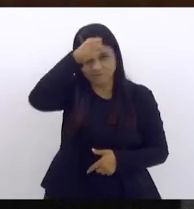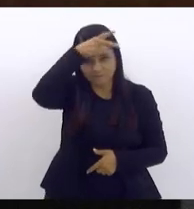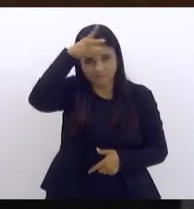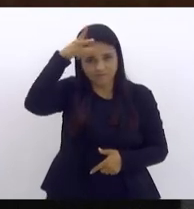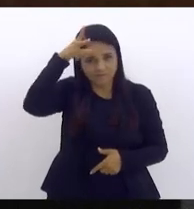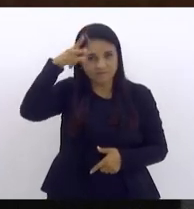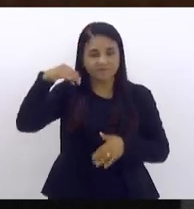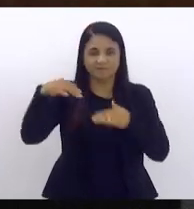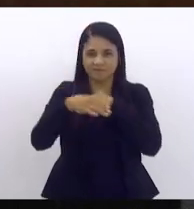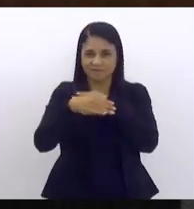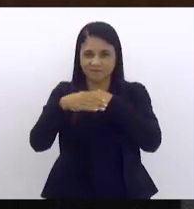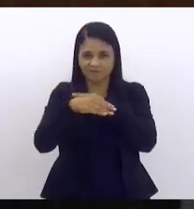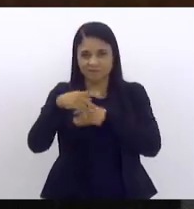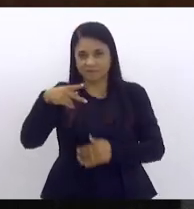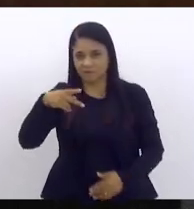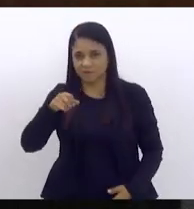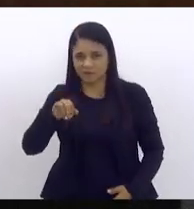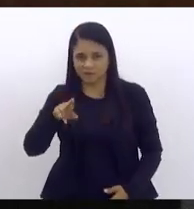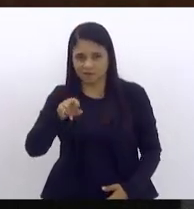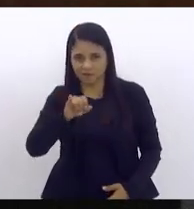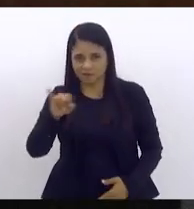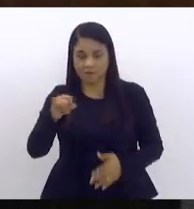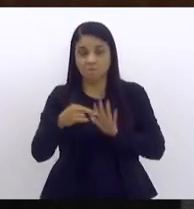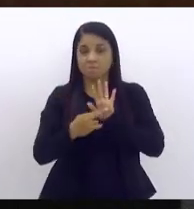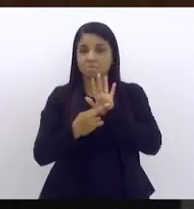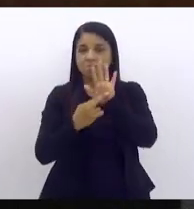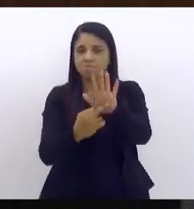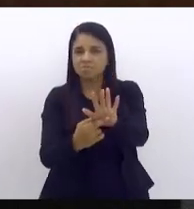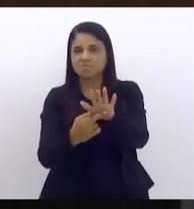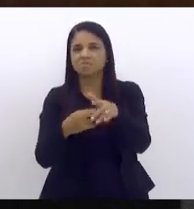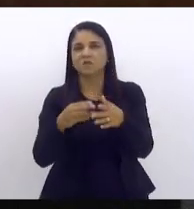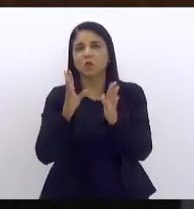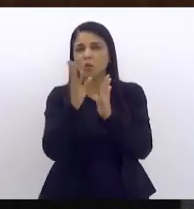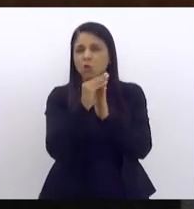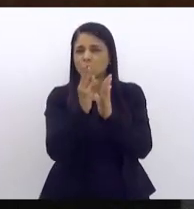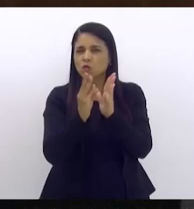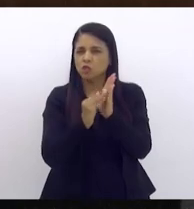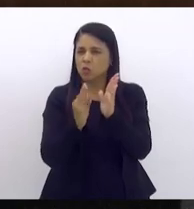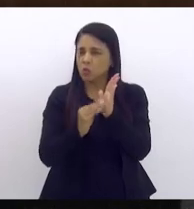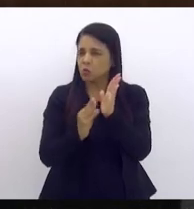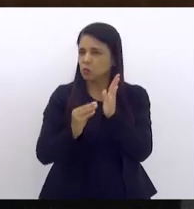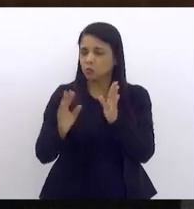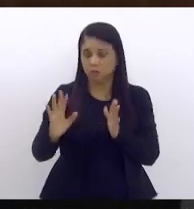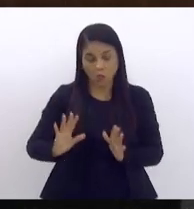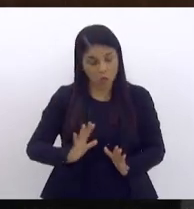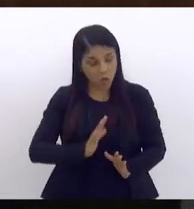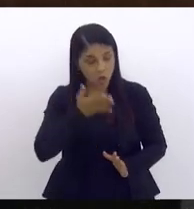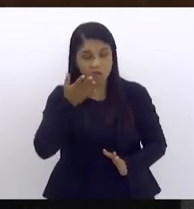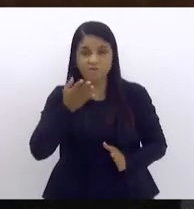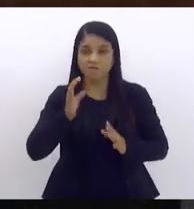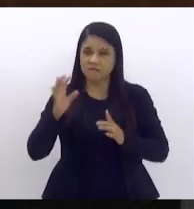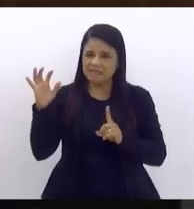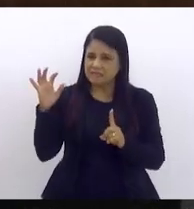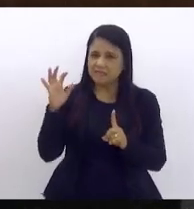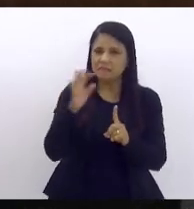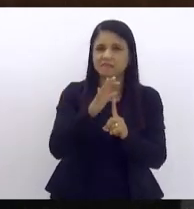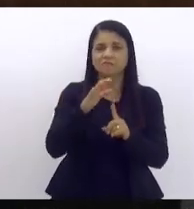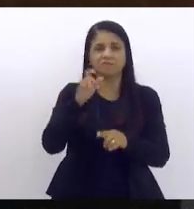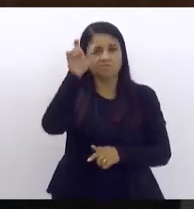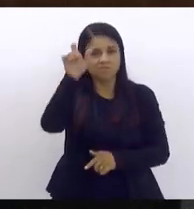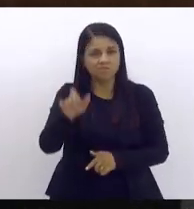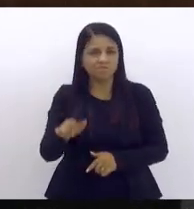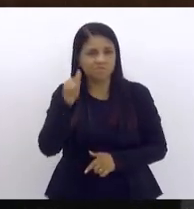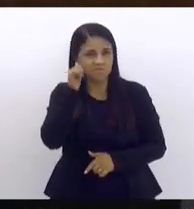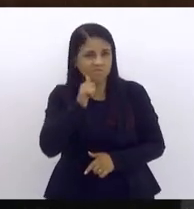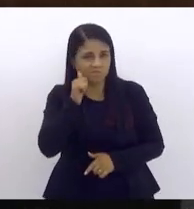uma vez apresenta conteúdo misógino que ataca a emancipação, a vida das mulheres e meninas,